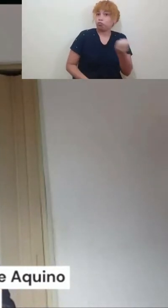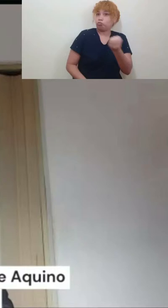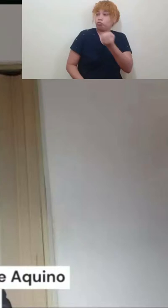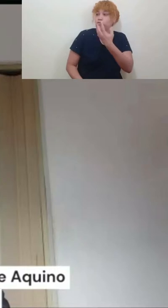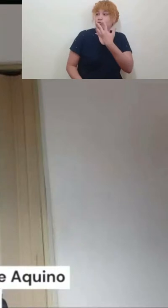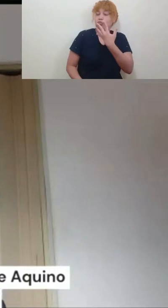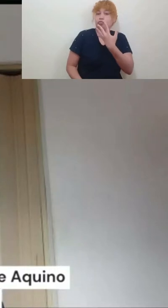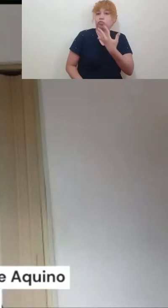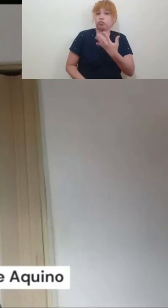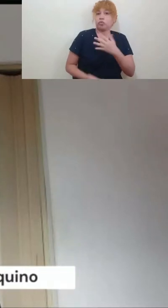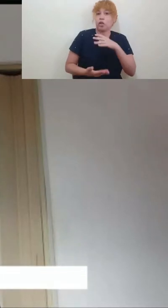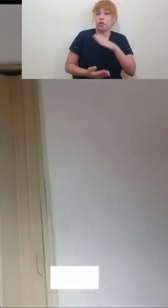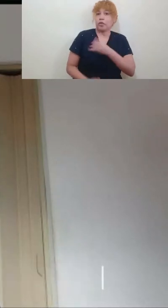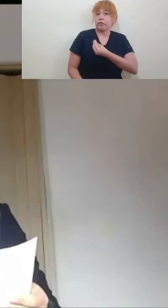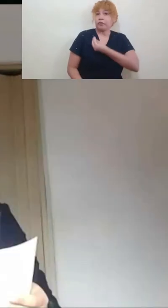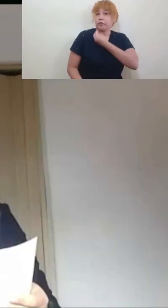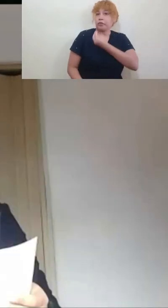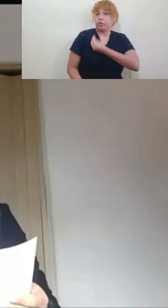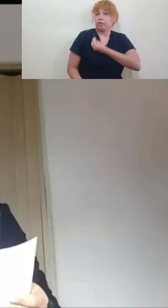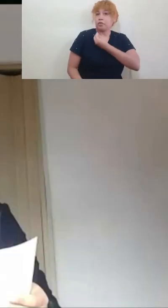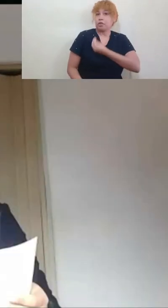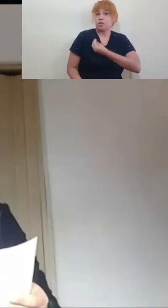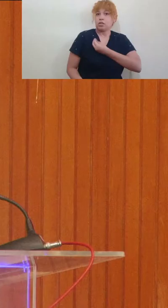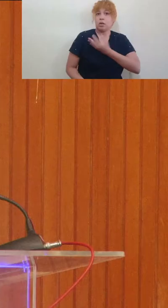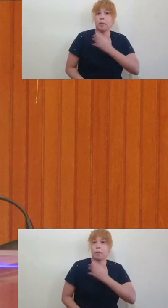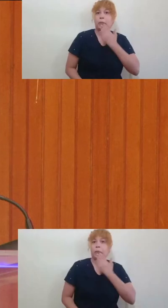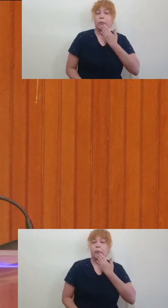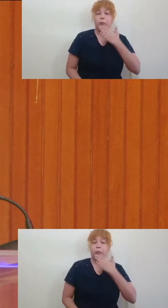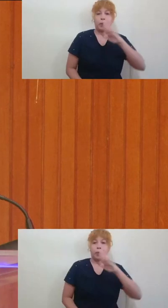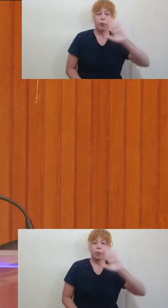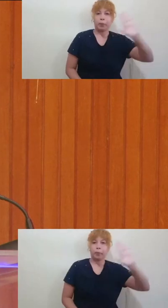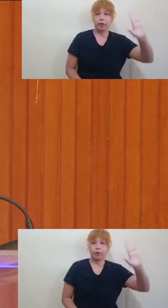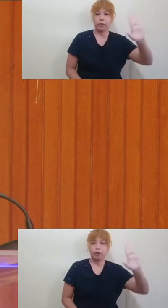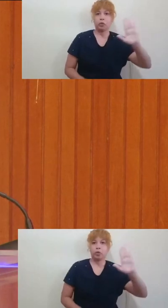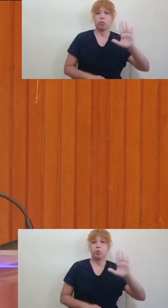dignidade e a dignidade de cada um.